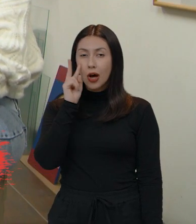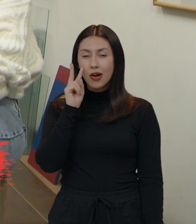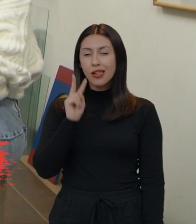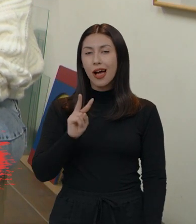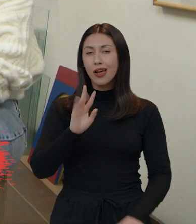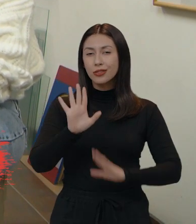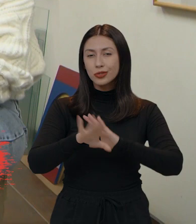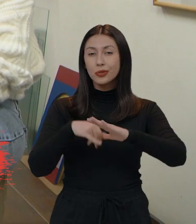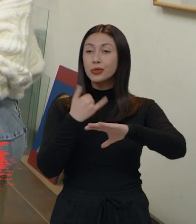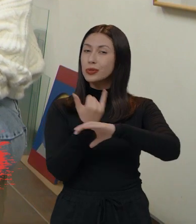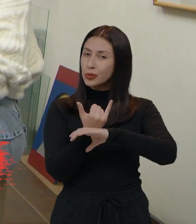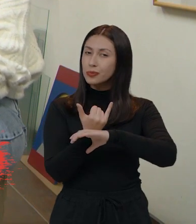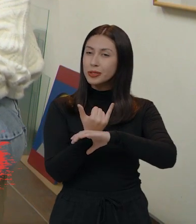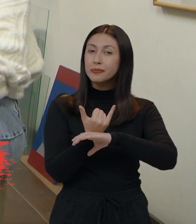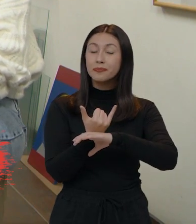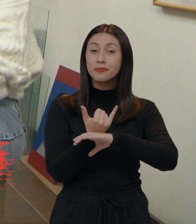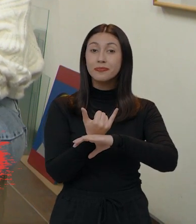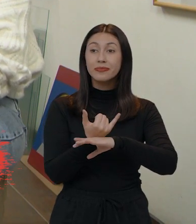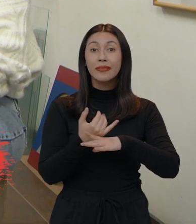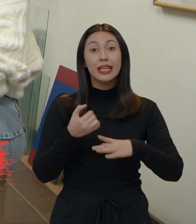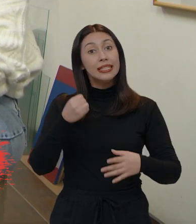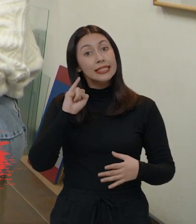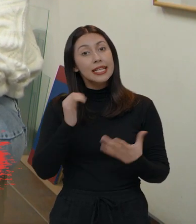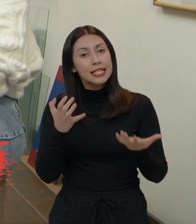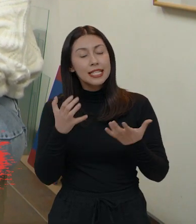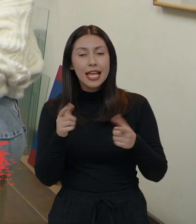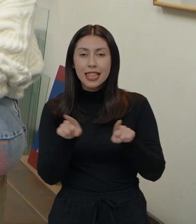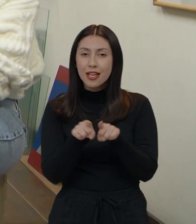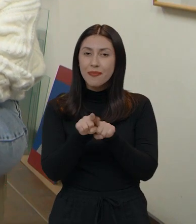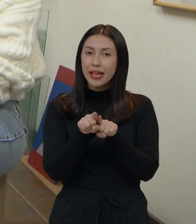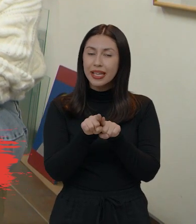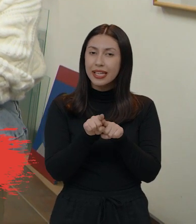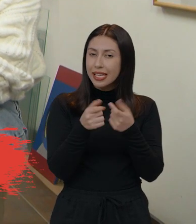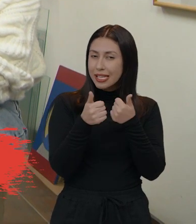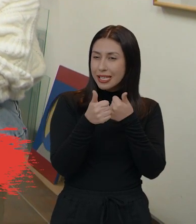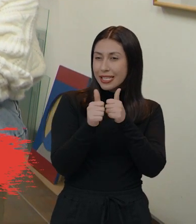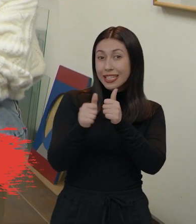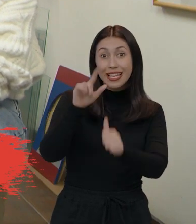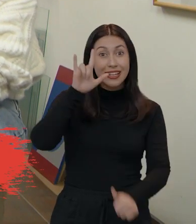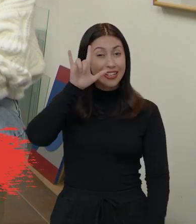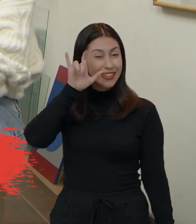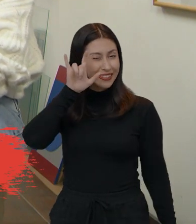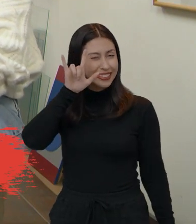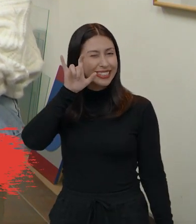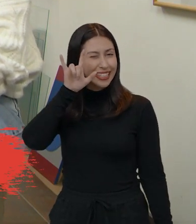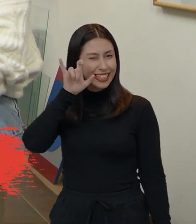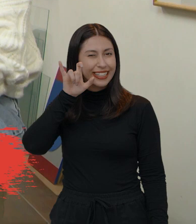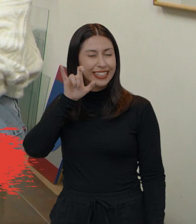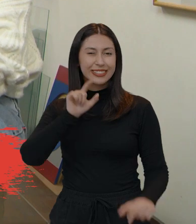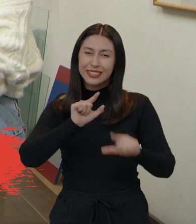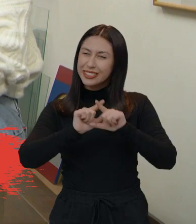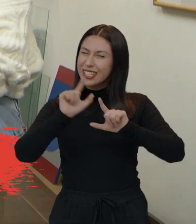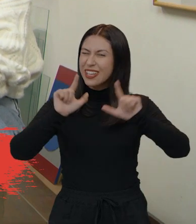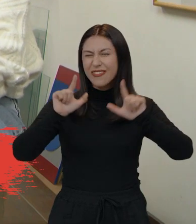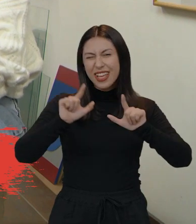acessar o YouTube da TV Câmara, o endereço fica aqui. E se quiser também seguir o nosso Instagram da TV